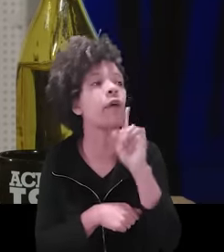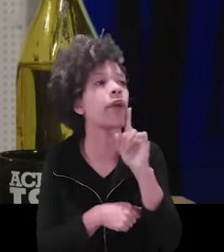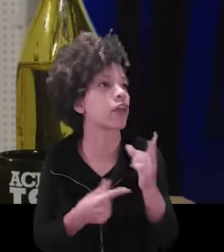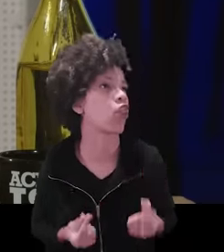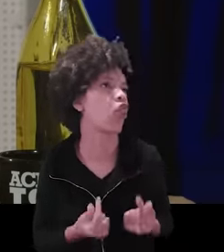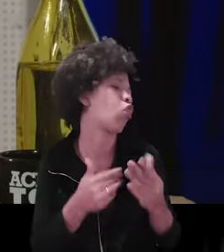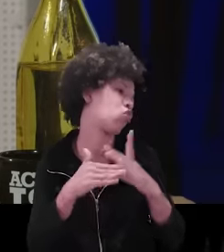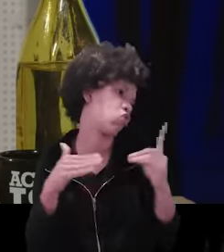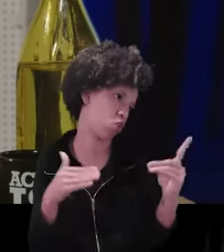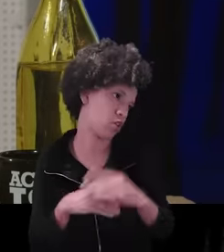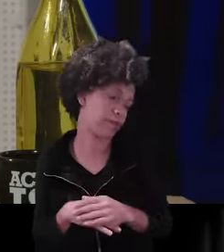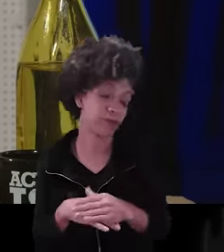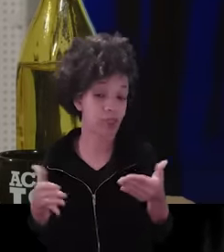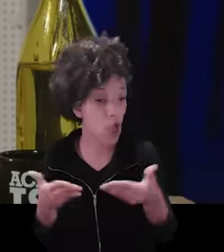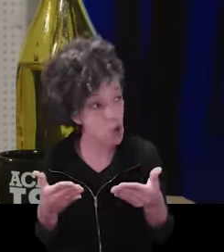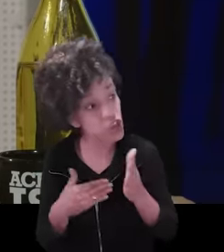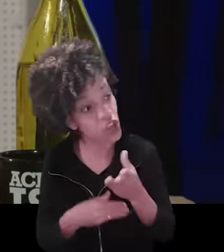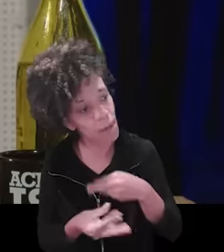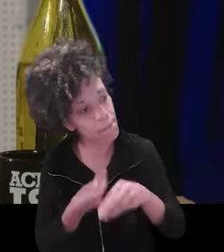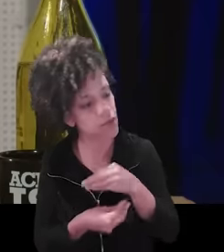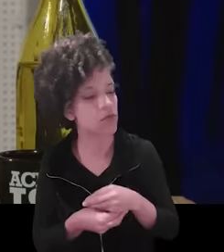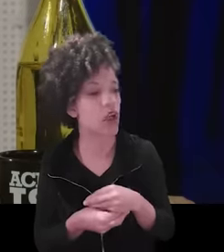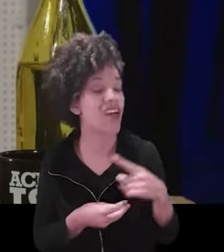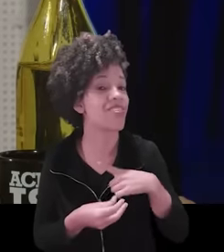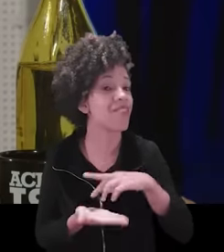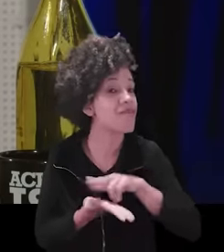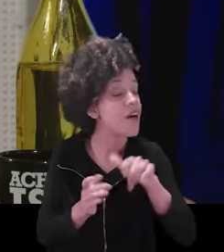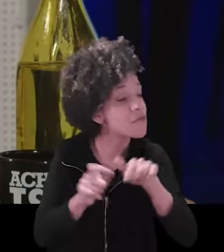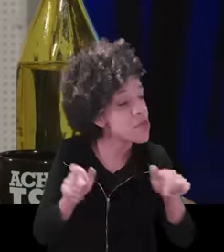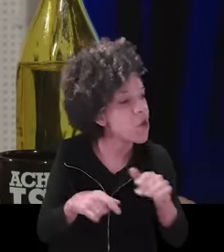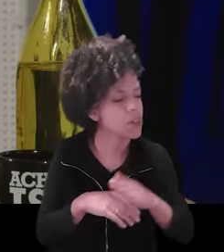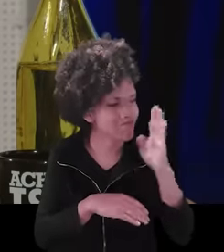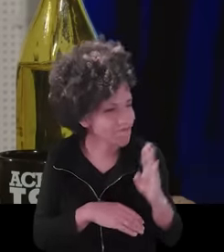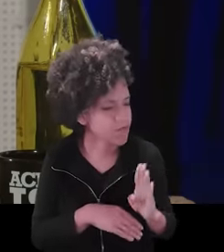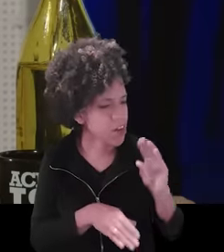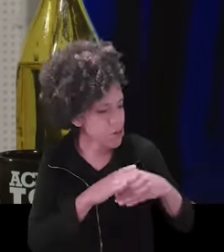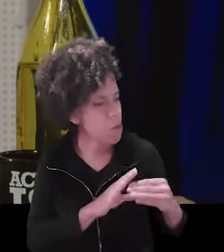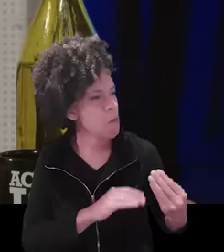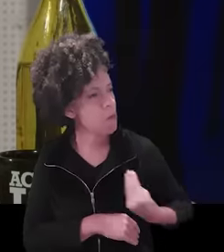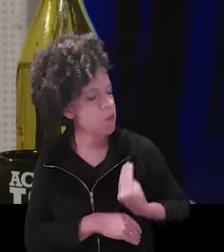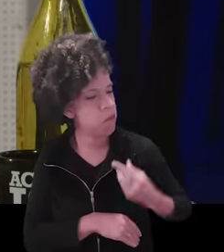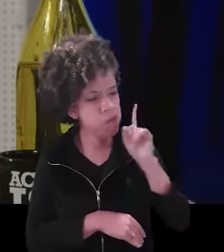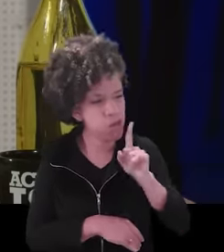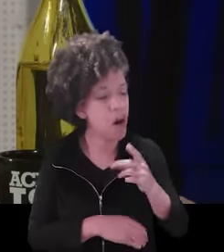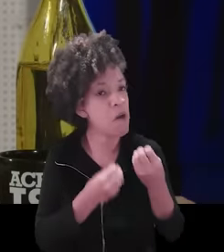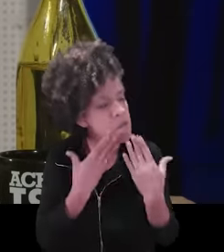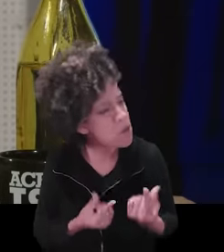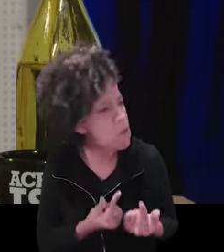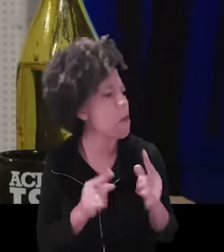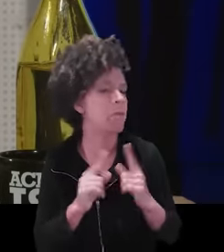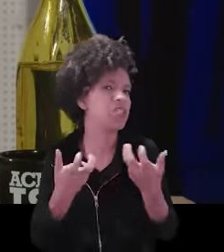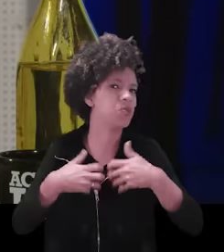americano de ganhar um dólar hoje já me exclui muito tem muita gente indo para lá que tem muito dinheiro aqui que tá